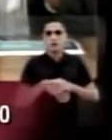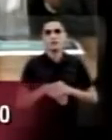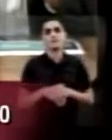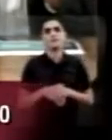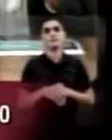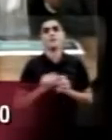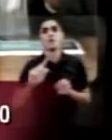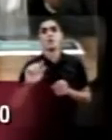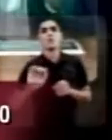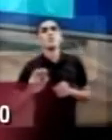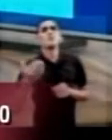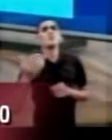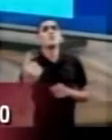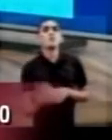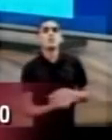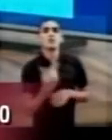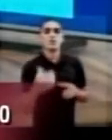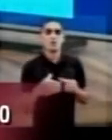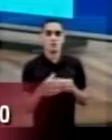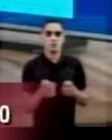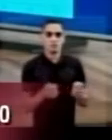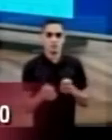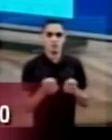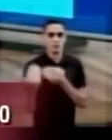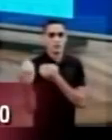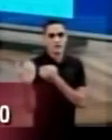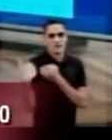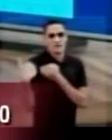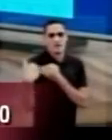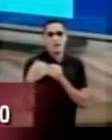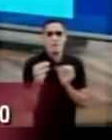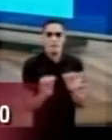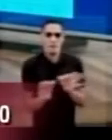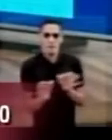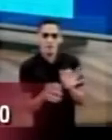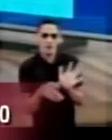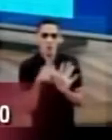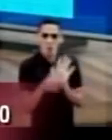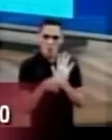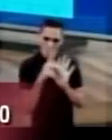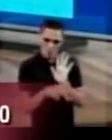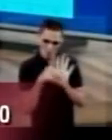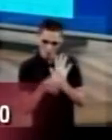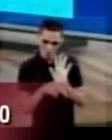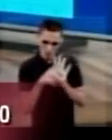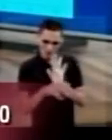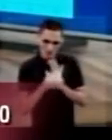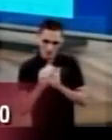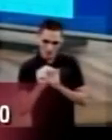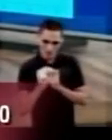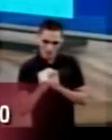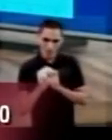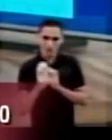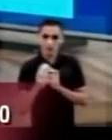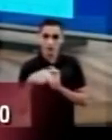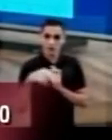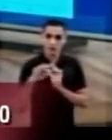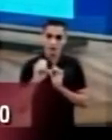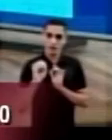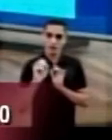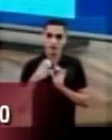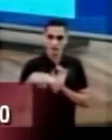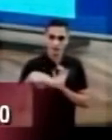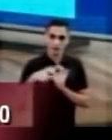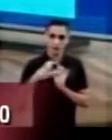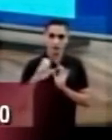quando nós instalamos o projeto Sentinela? O projeto Sentinela era um